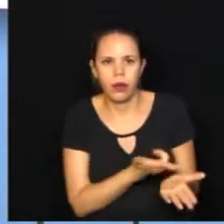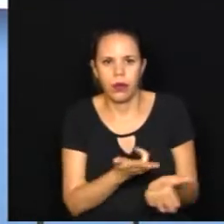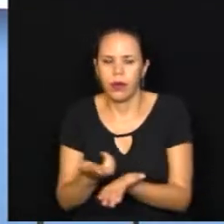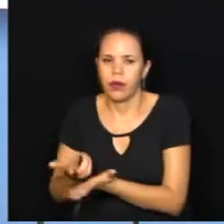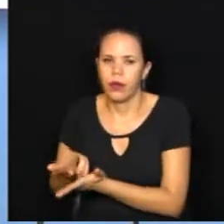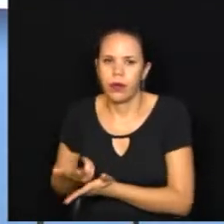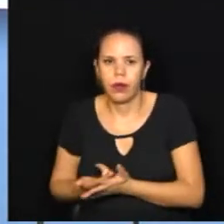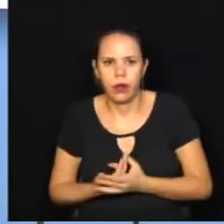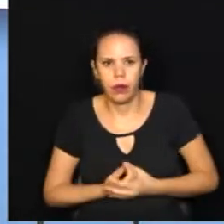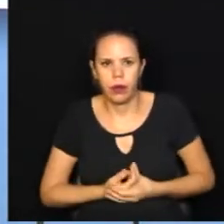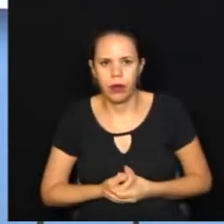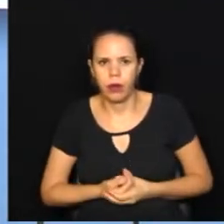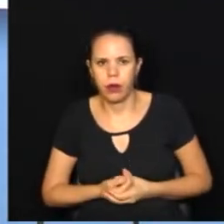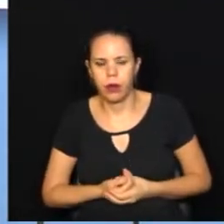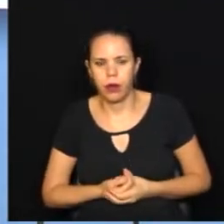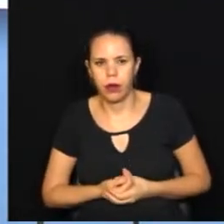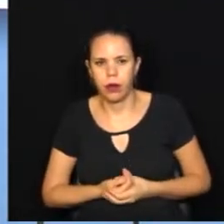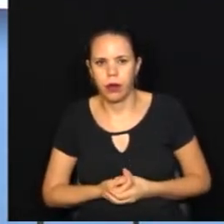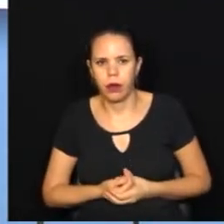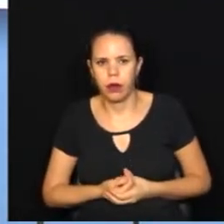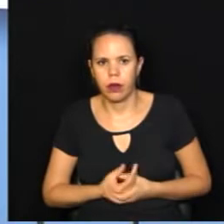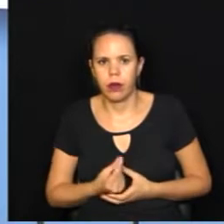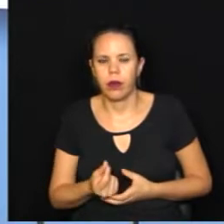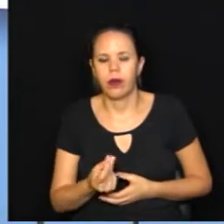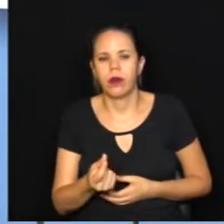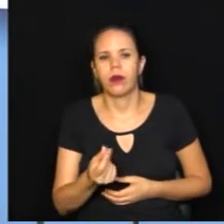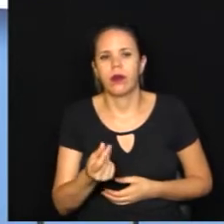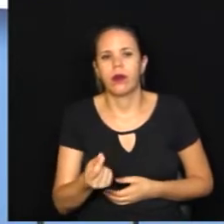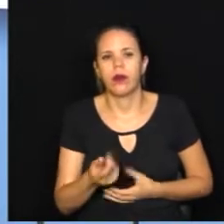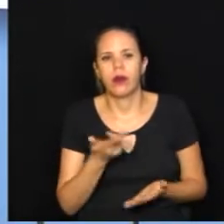217 ocupados. Lembrando que a gente está naquele período que, de